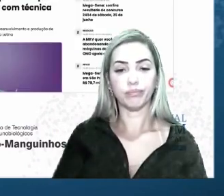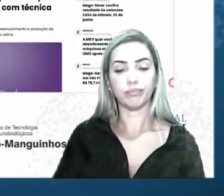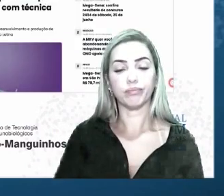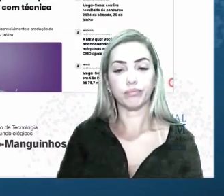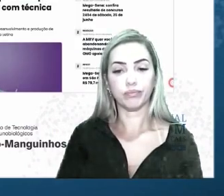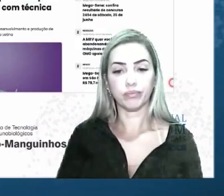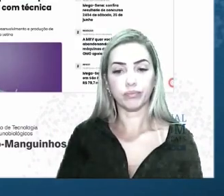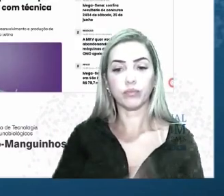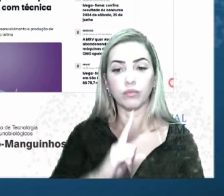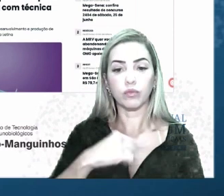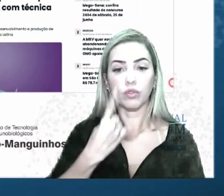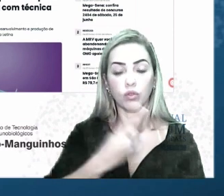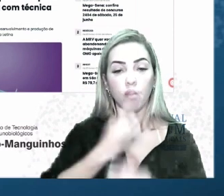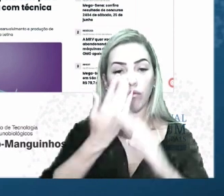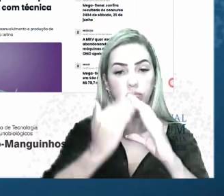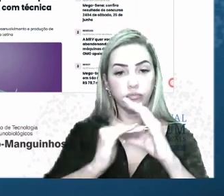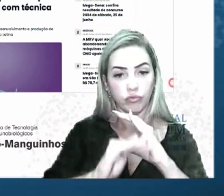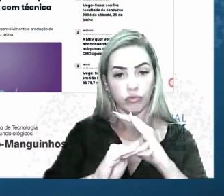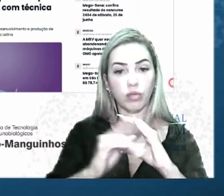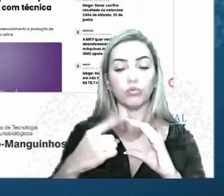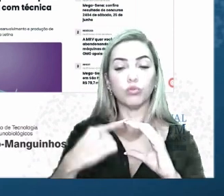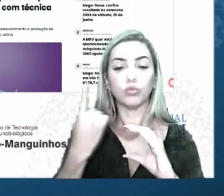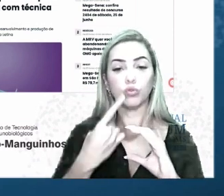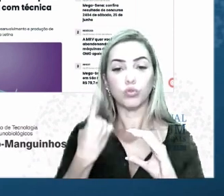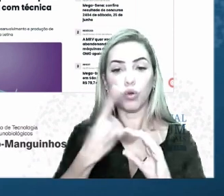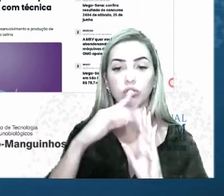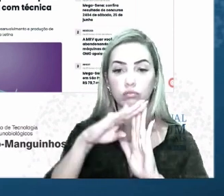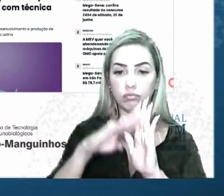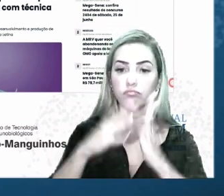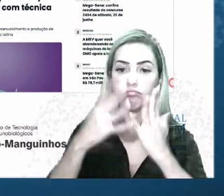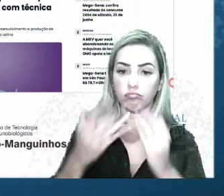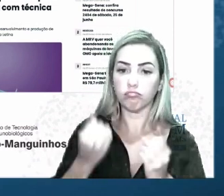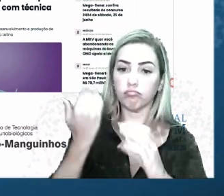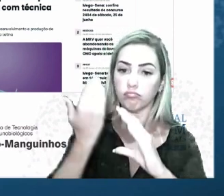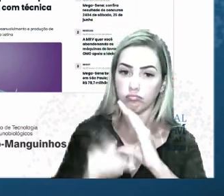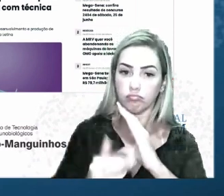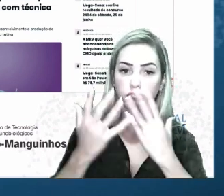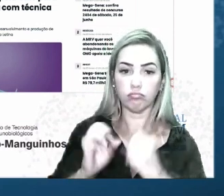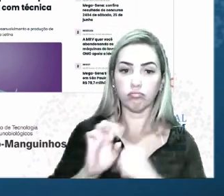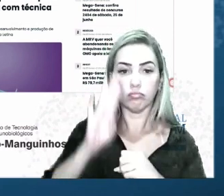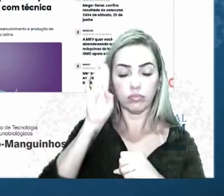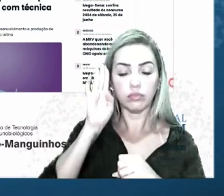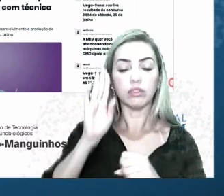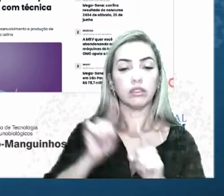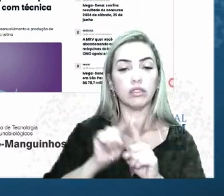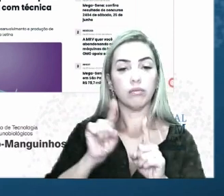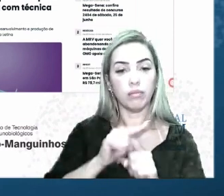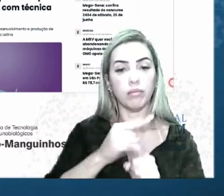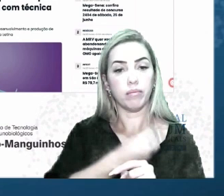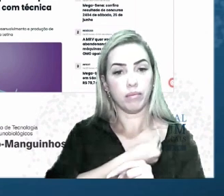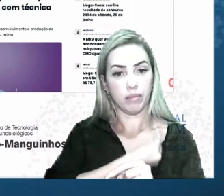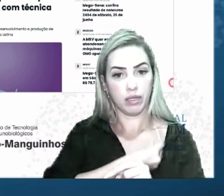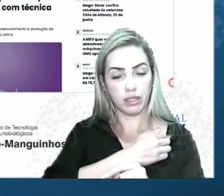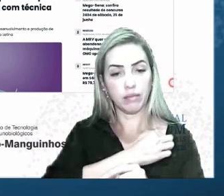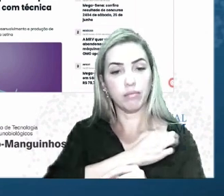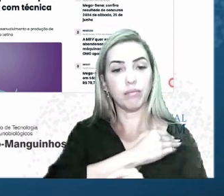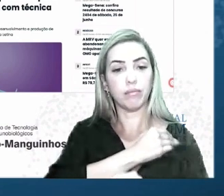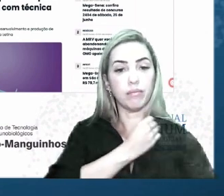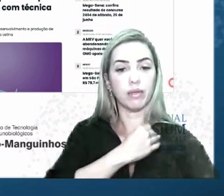submetemos para essa chamada e, com muita alegria,